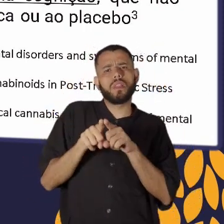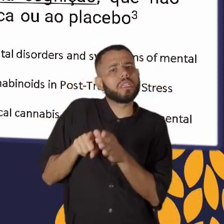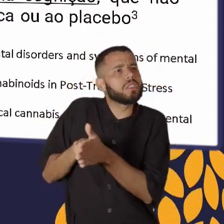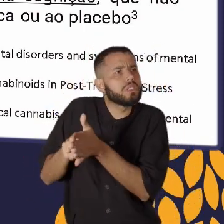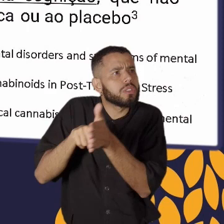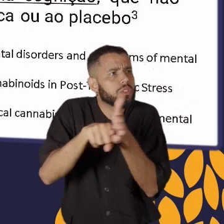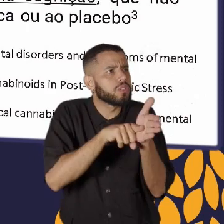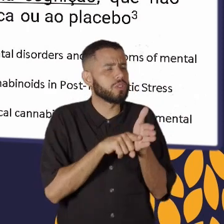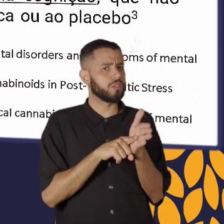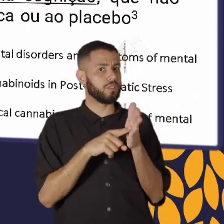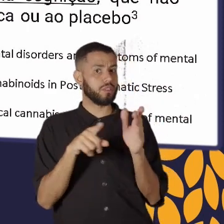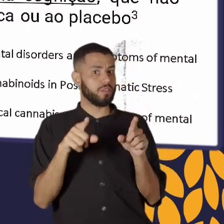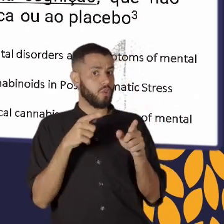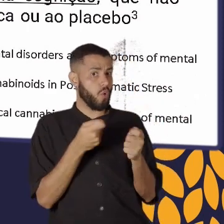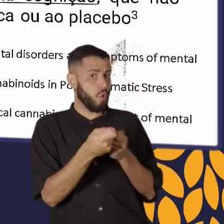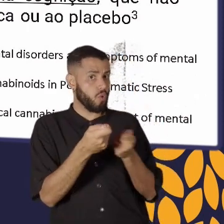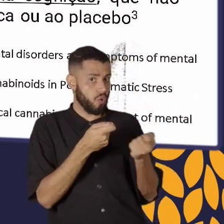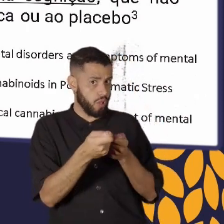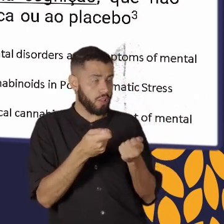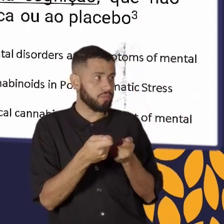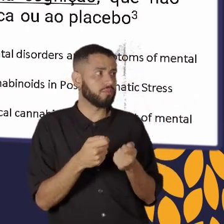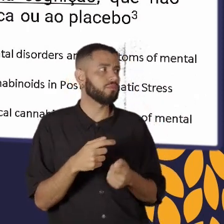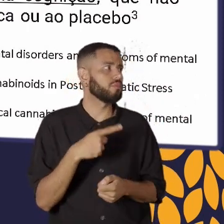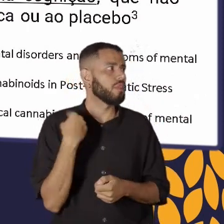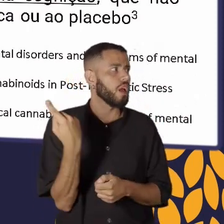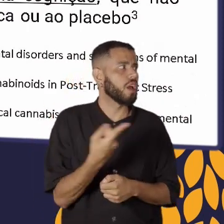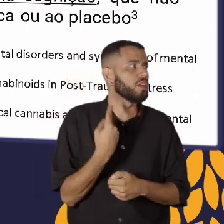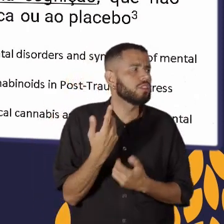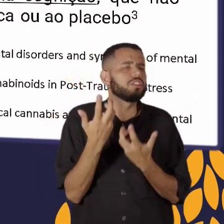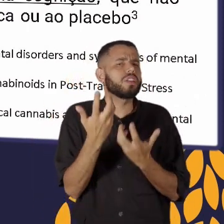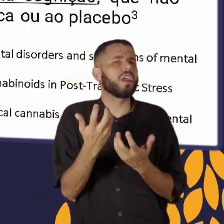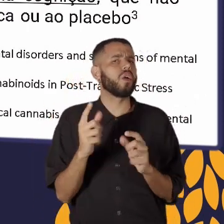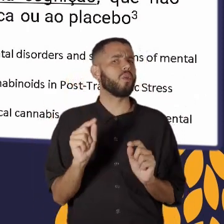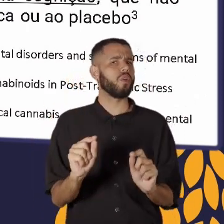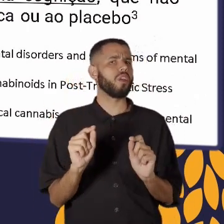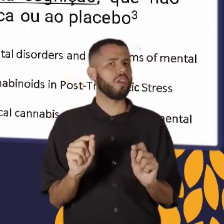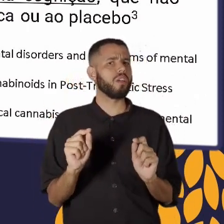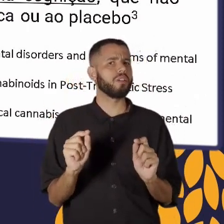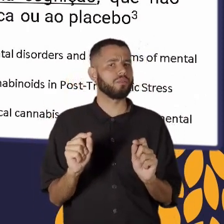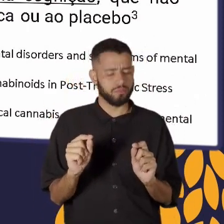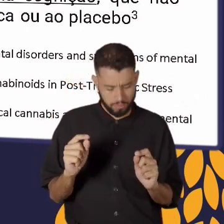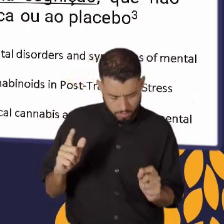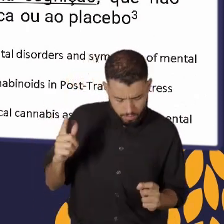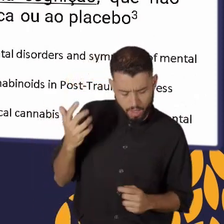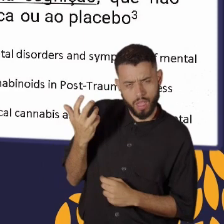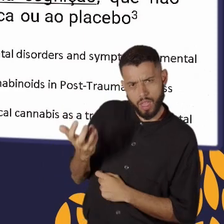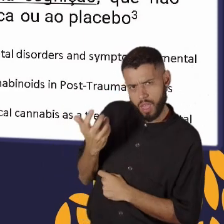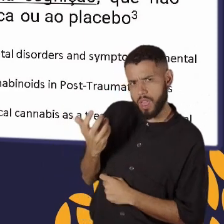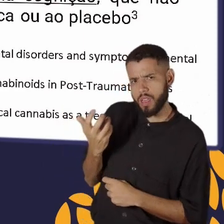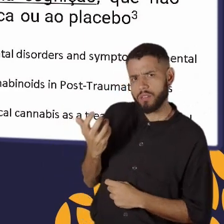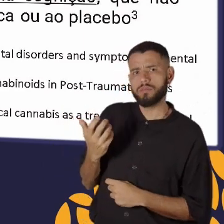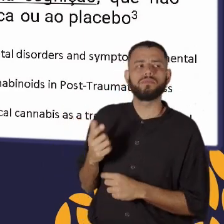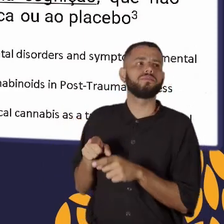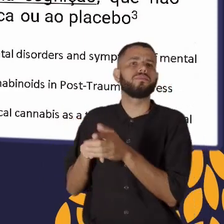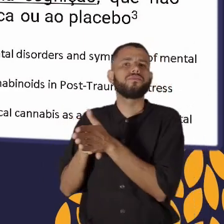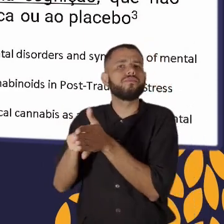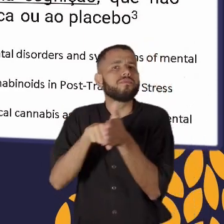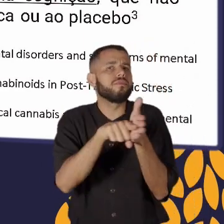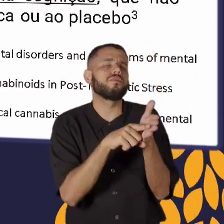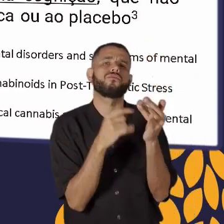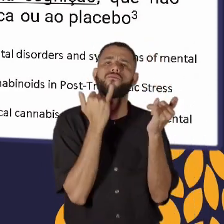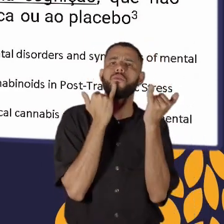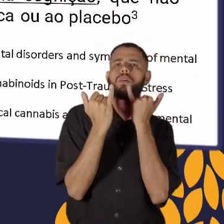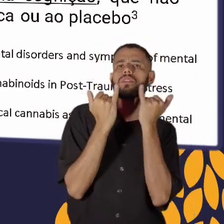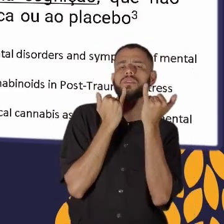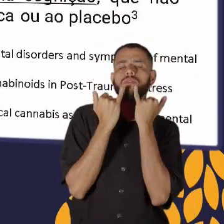clínicos controlados, a gente quer, de fato, buscar dados ou buscar evidências